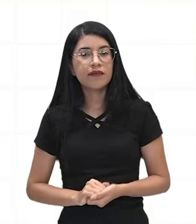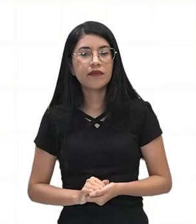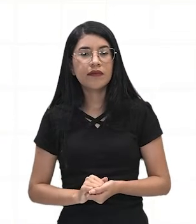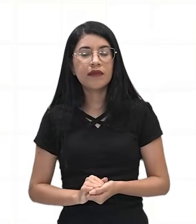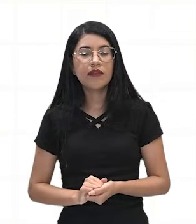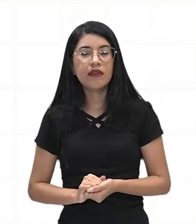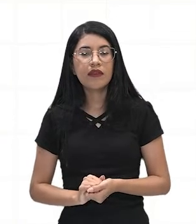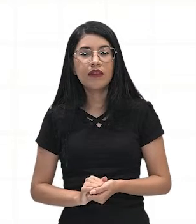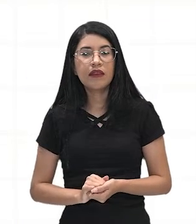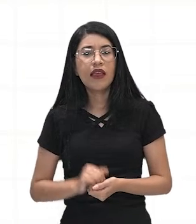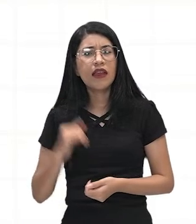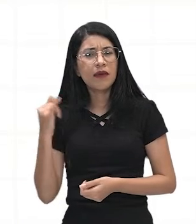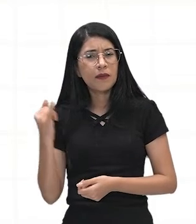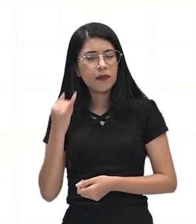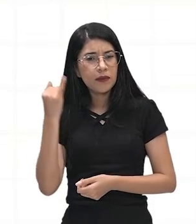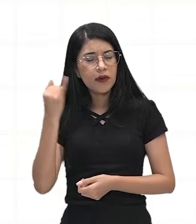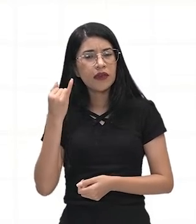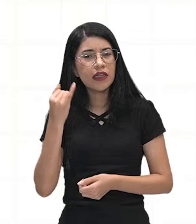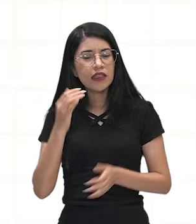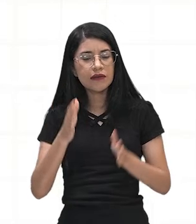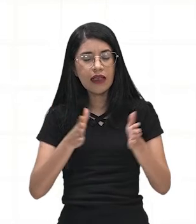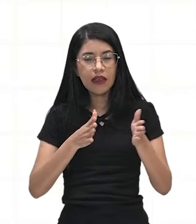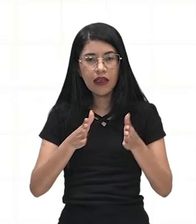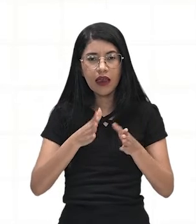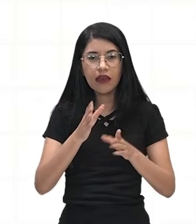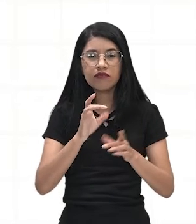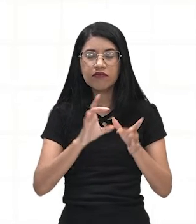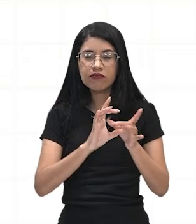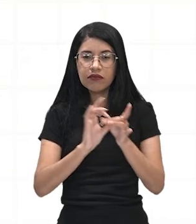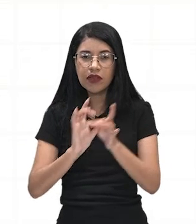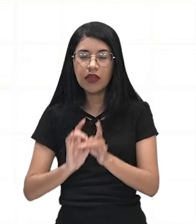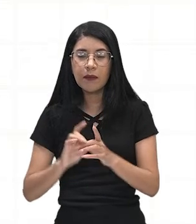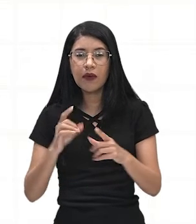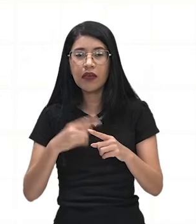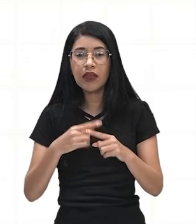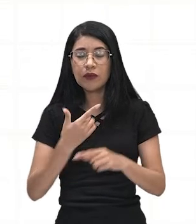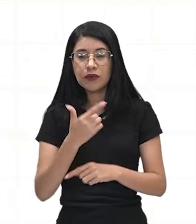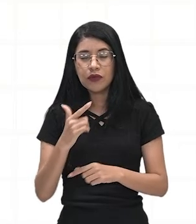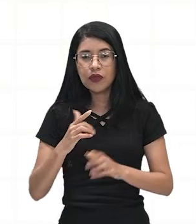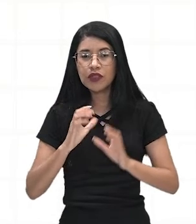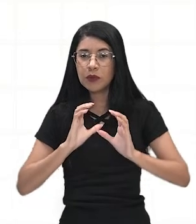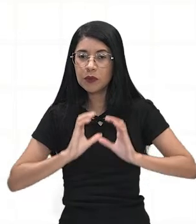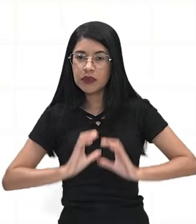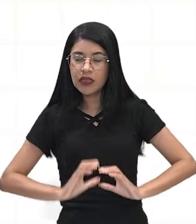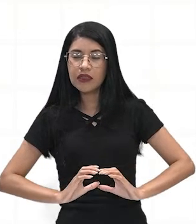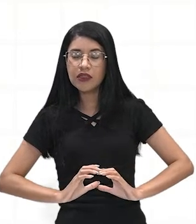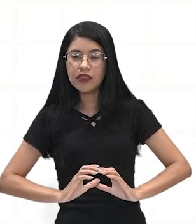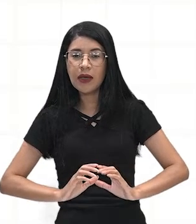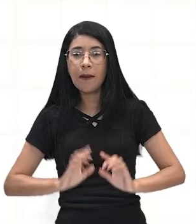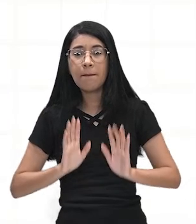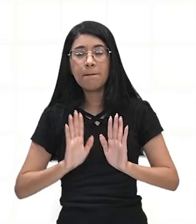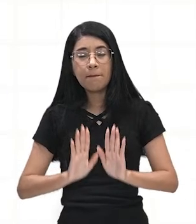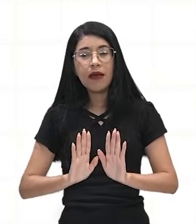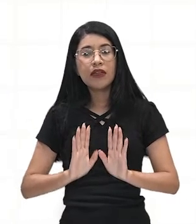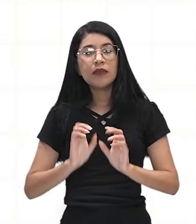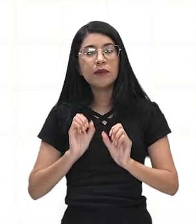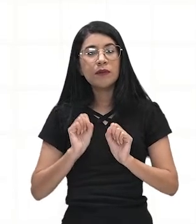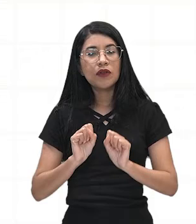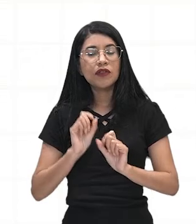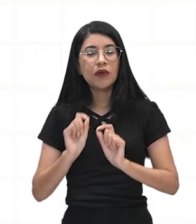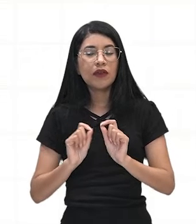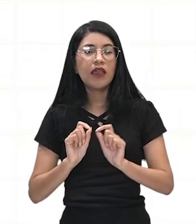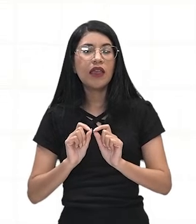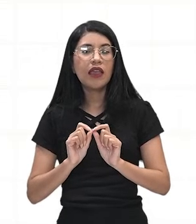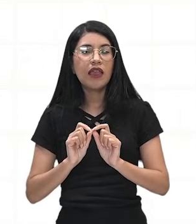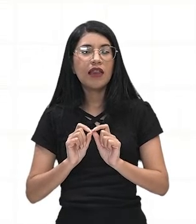elas dentro daquele contexto, porque elas não tinham a cidadania, mas elas podiam passar a